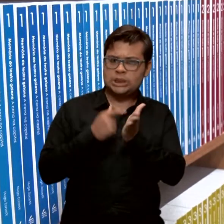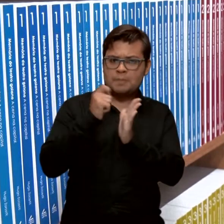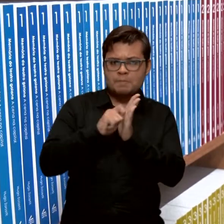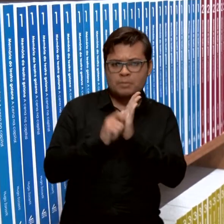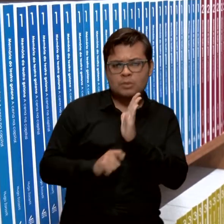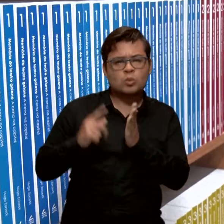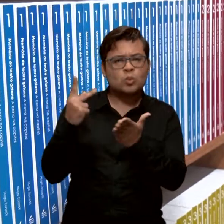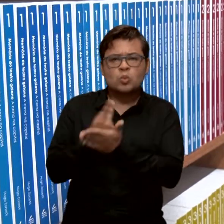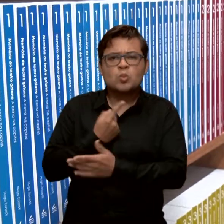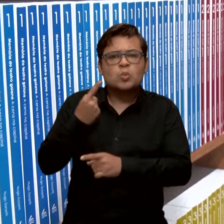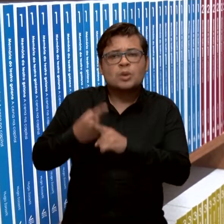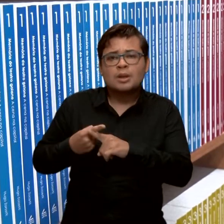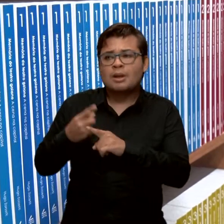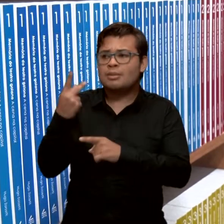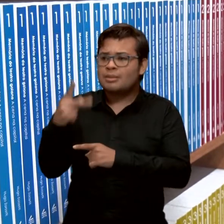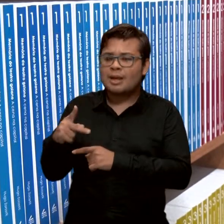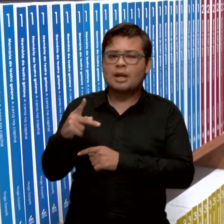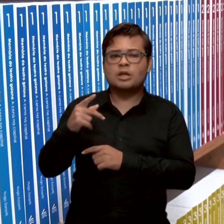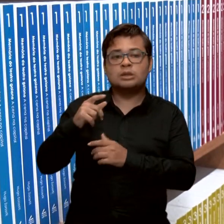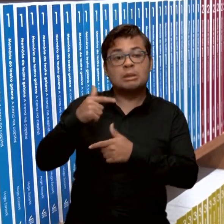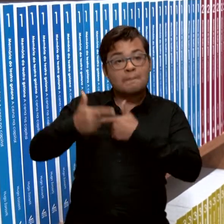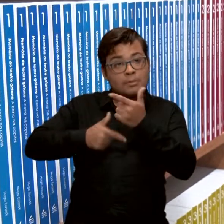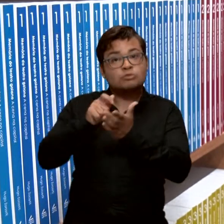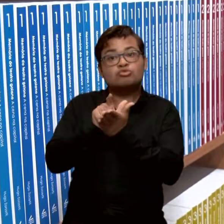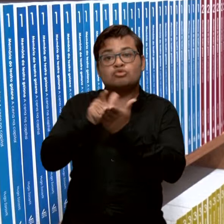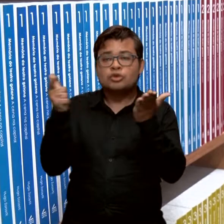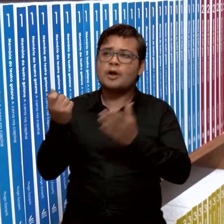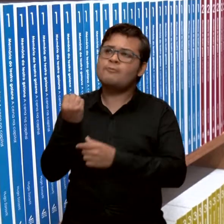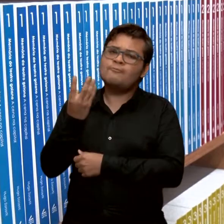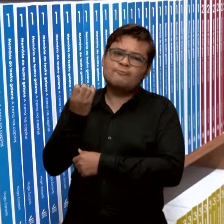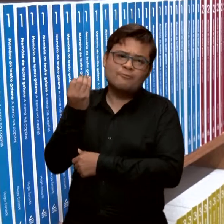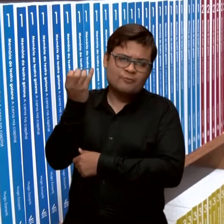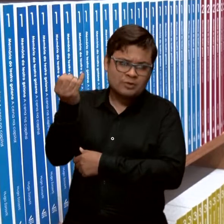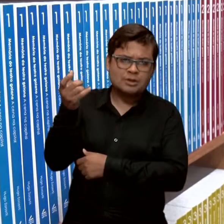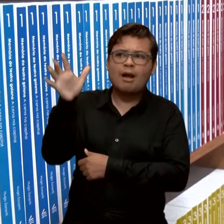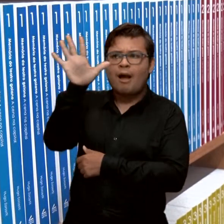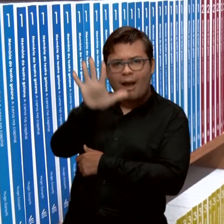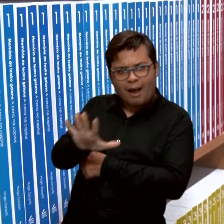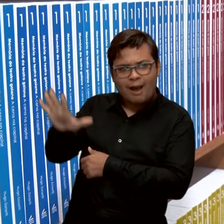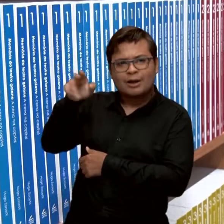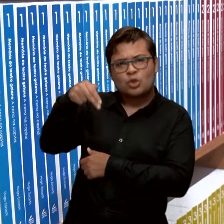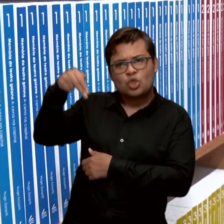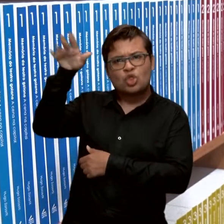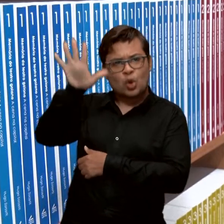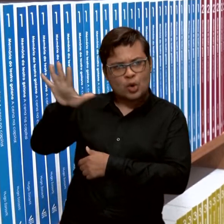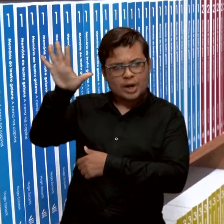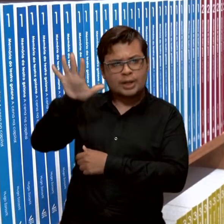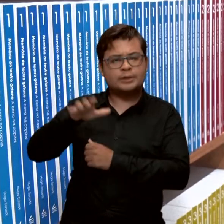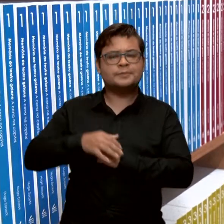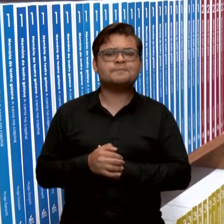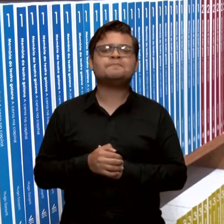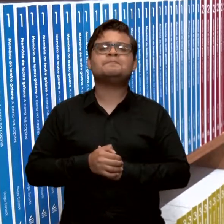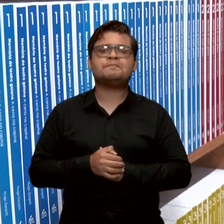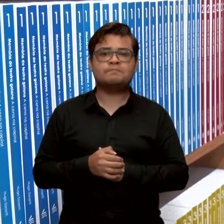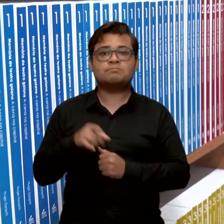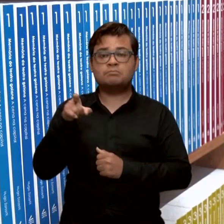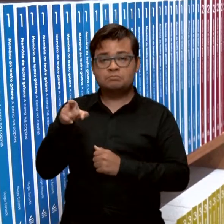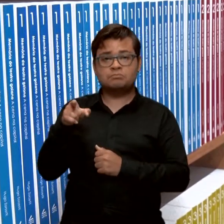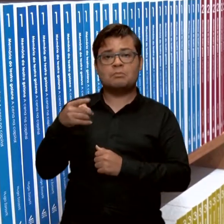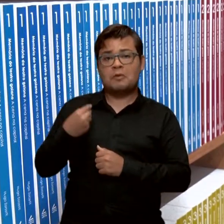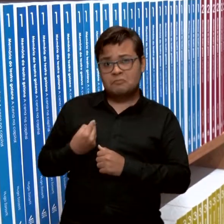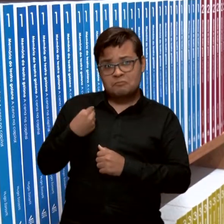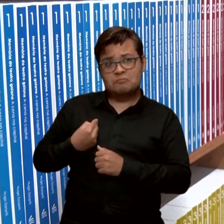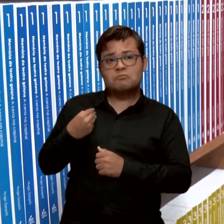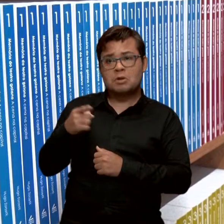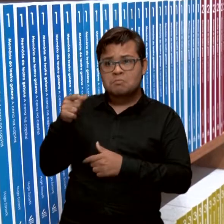uma longa viagem jornalística empreendida por ela naquela região. Durante essa jornada, Silvia se confrontou